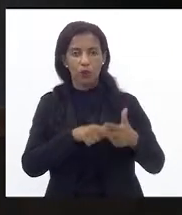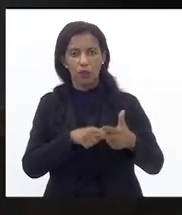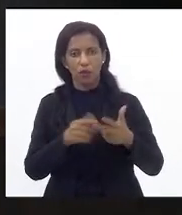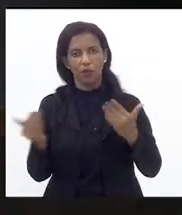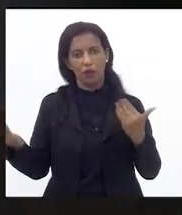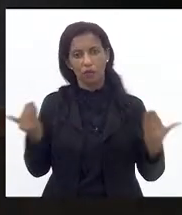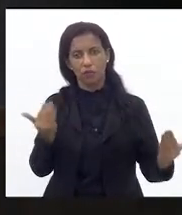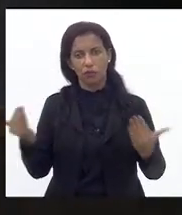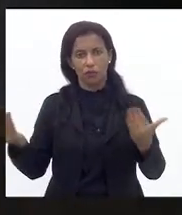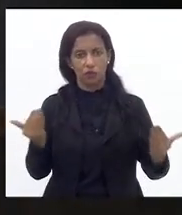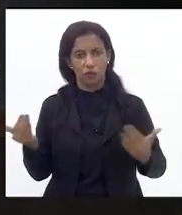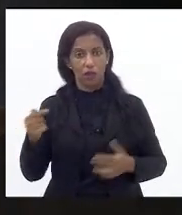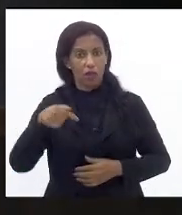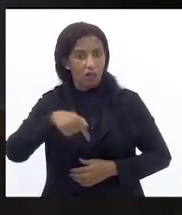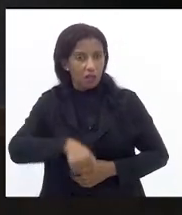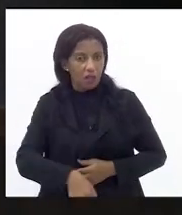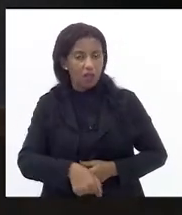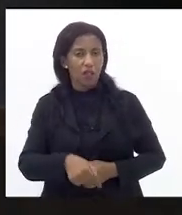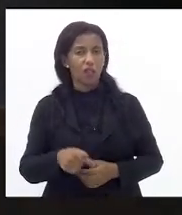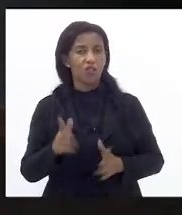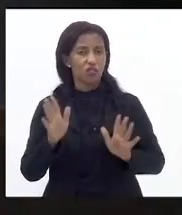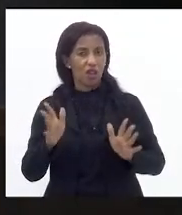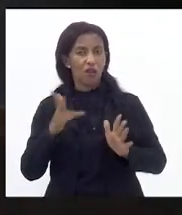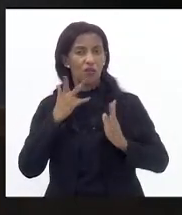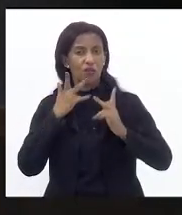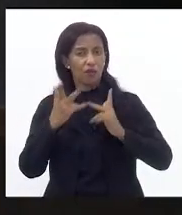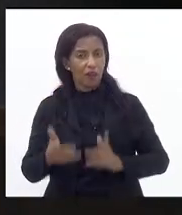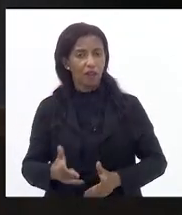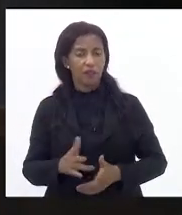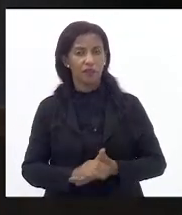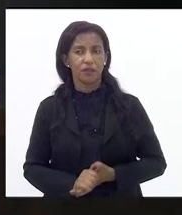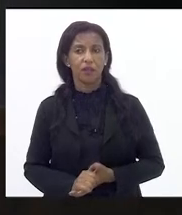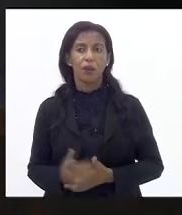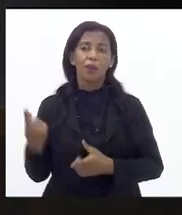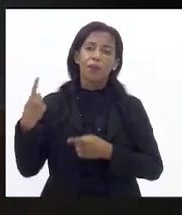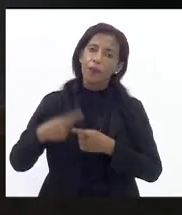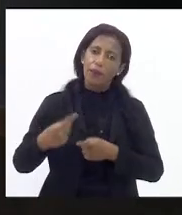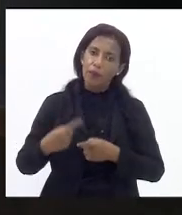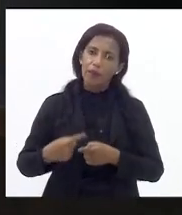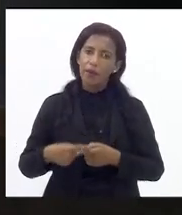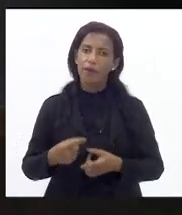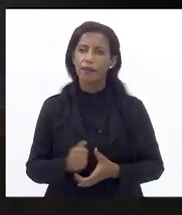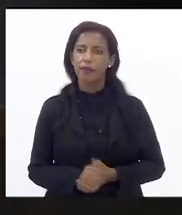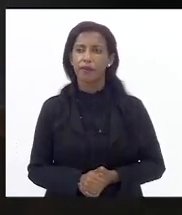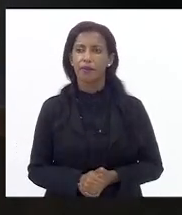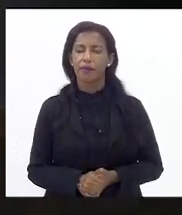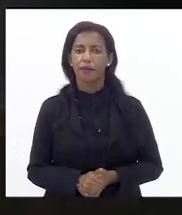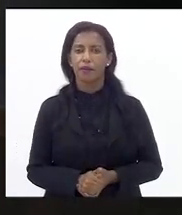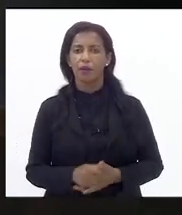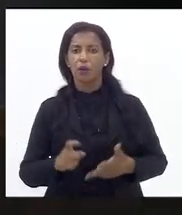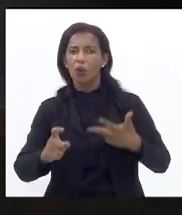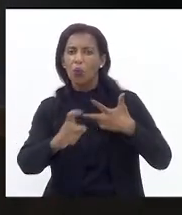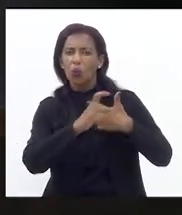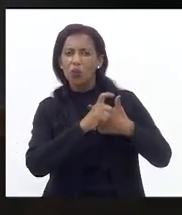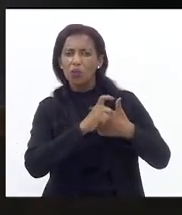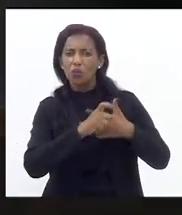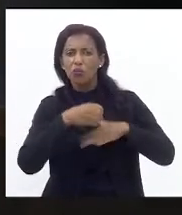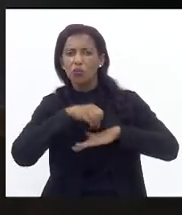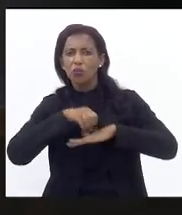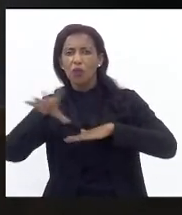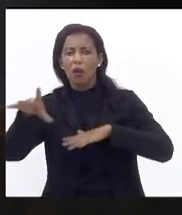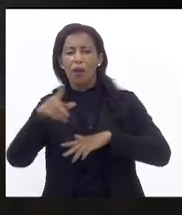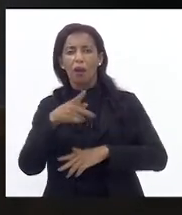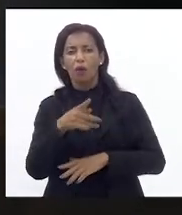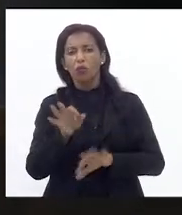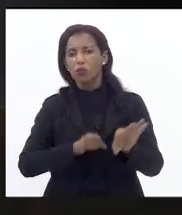dos dois lados e aqui foi muito foi dito sobre por quê e o Executivo não encaminhou